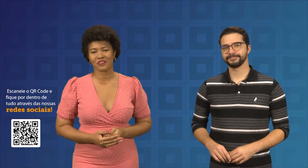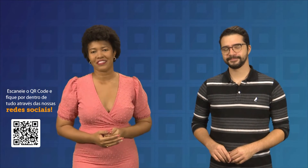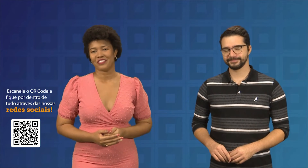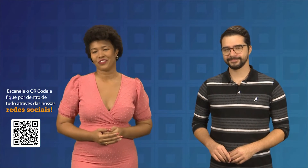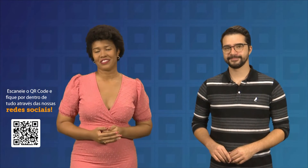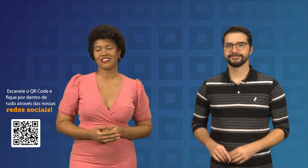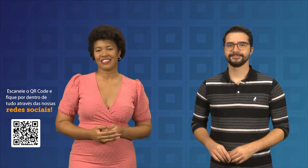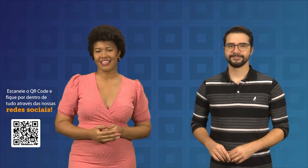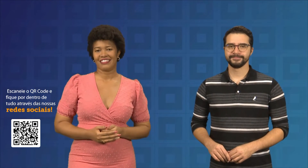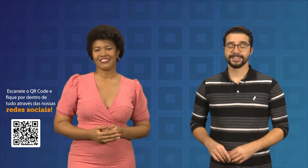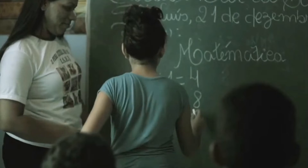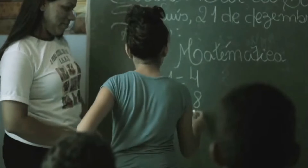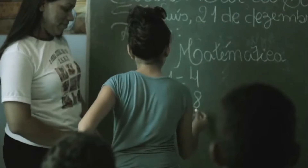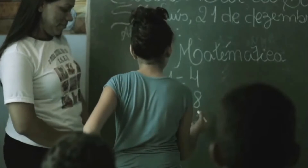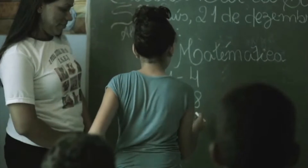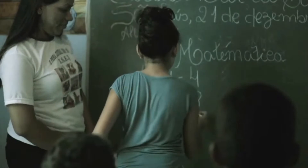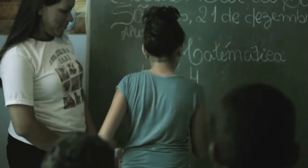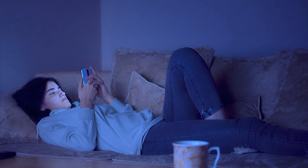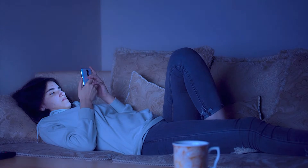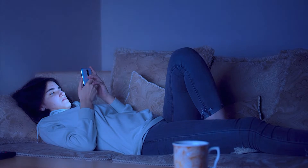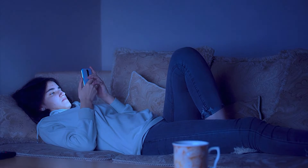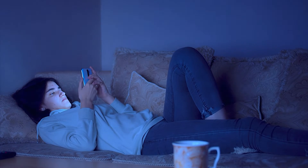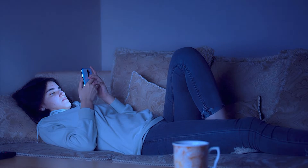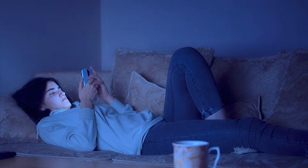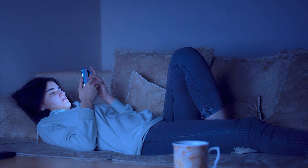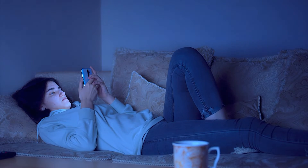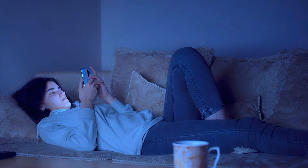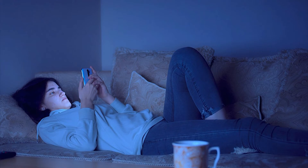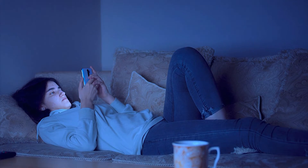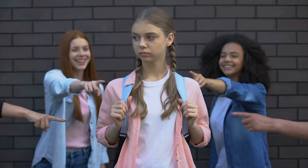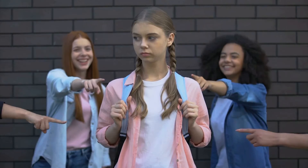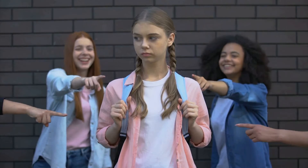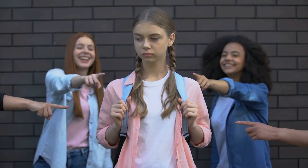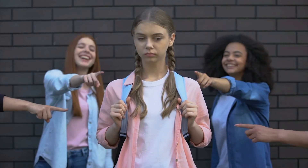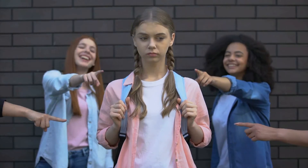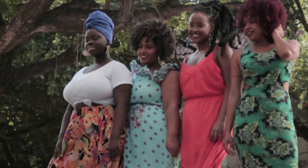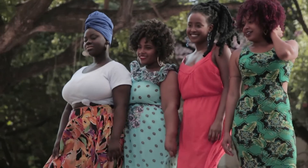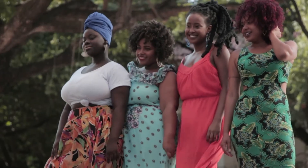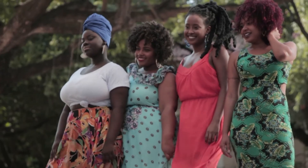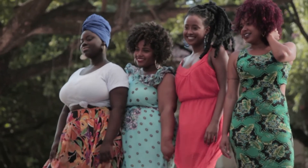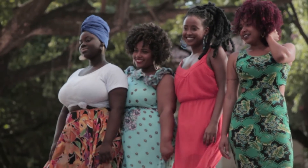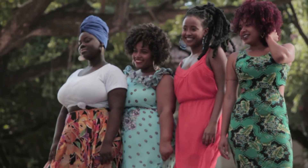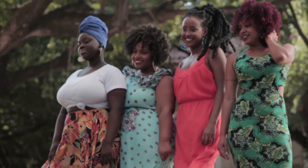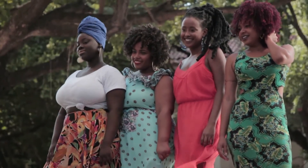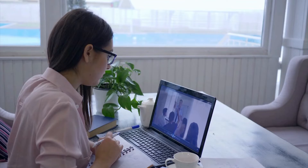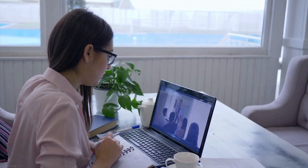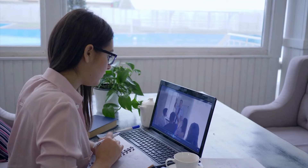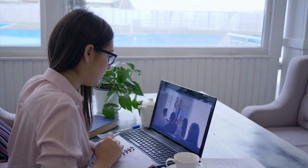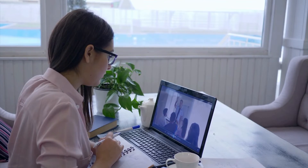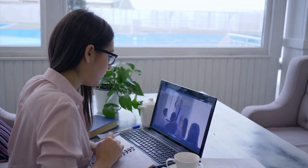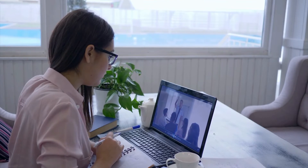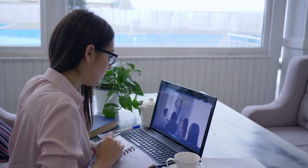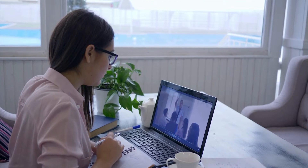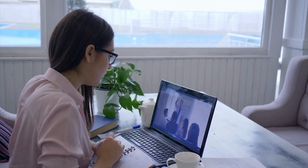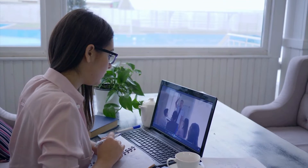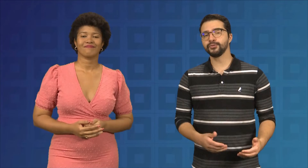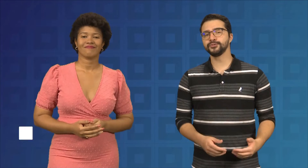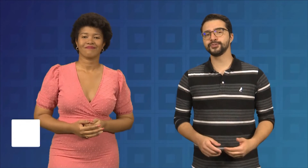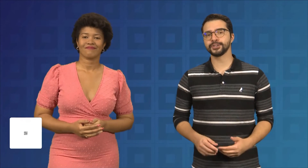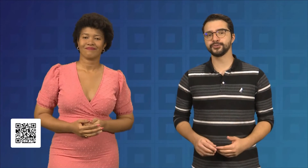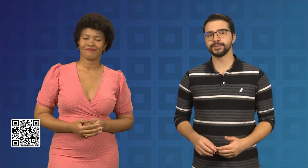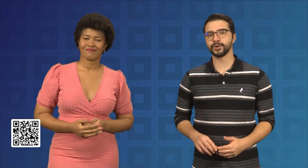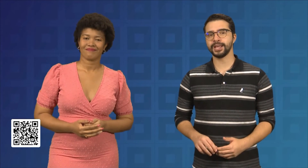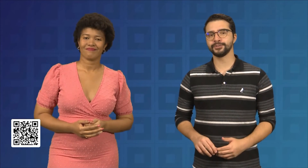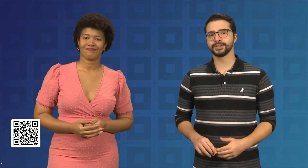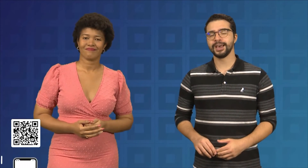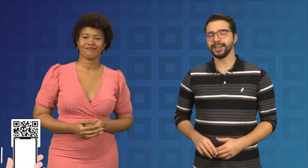diversos contextos da sociedade. Cidadania, uso excessivo da internet, bullying, racismo estrutural, educação à distância já foram alguns